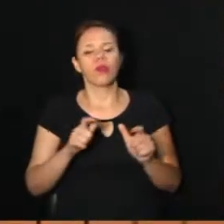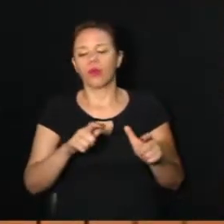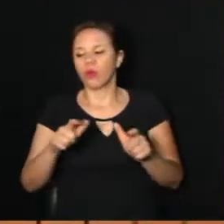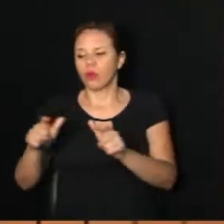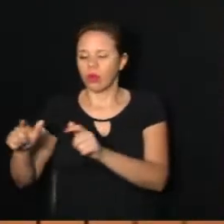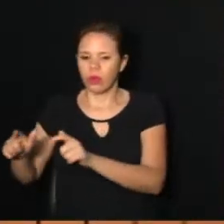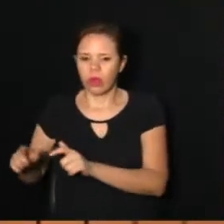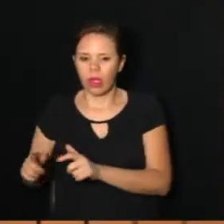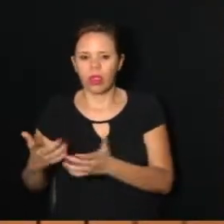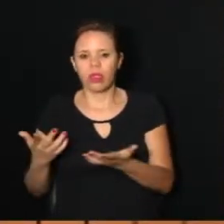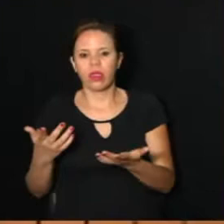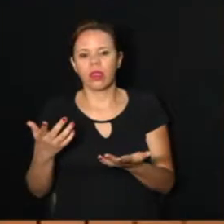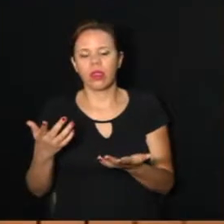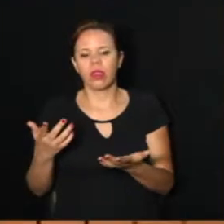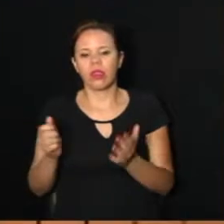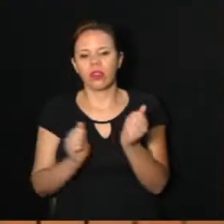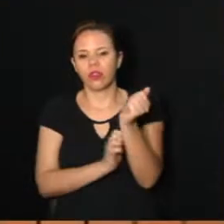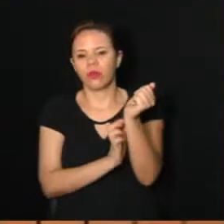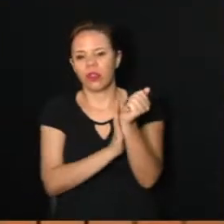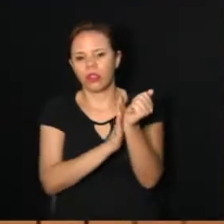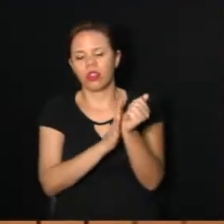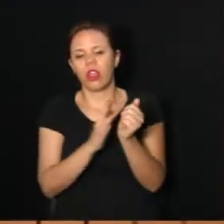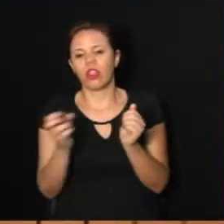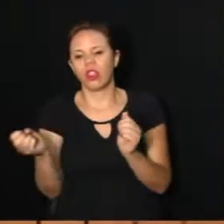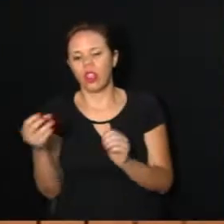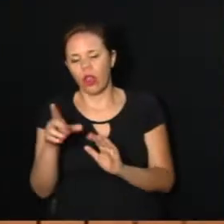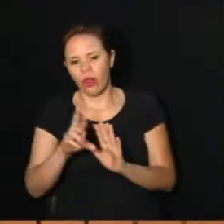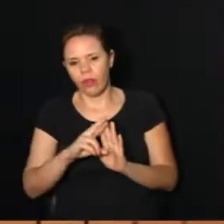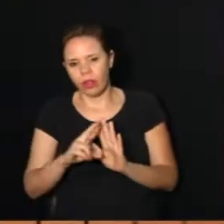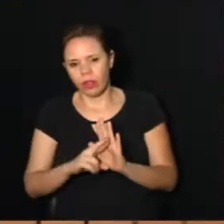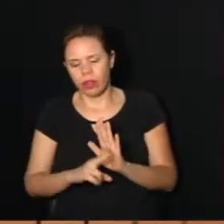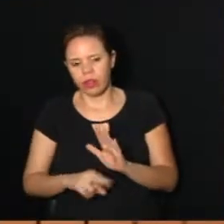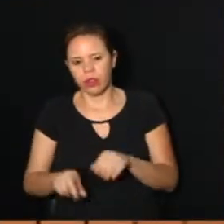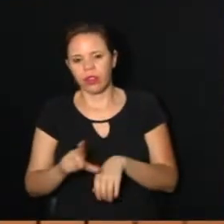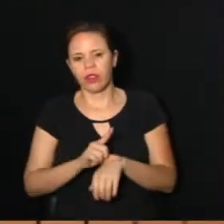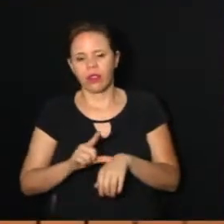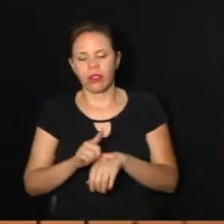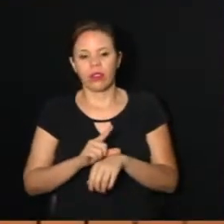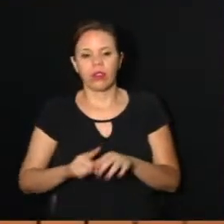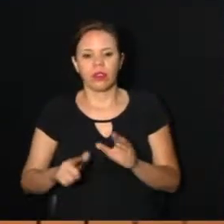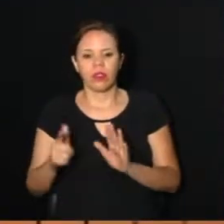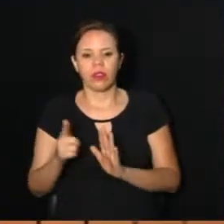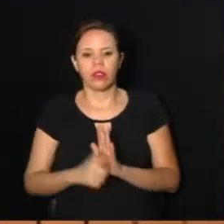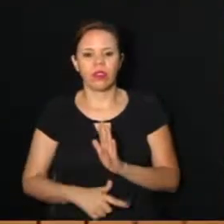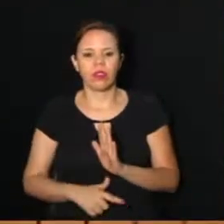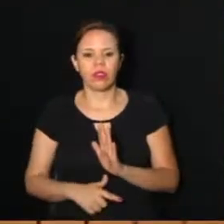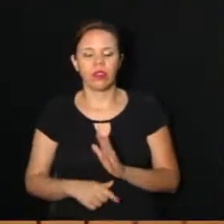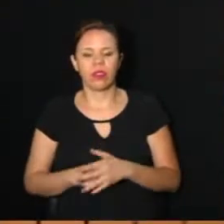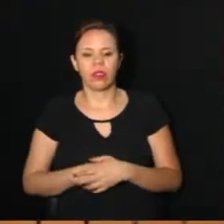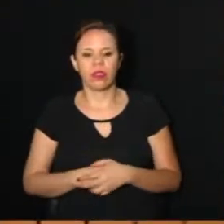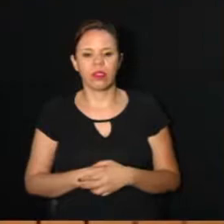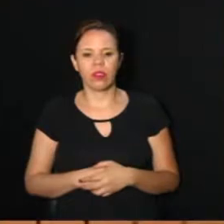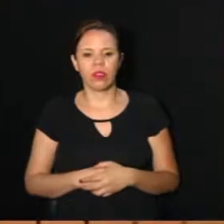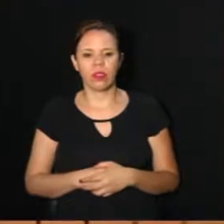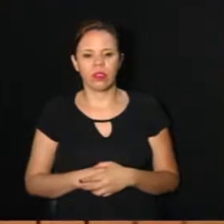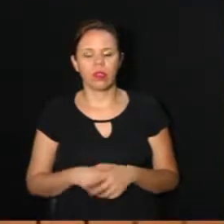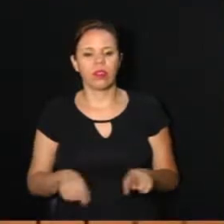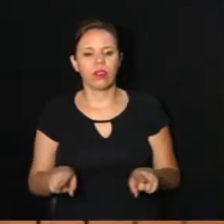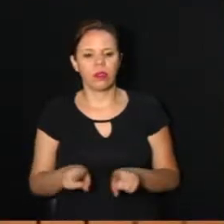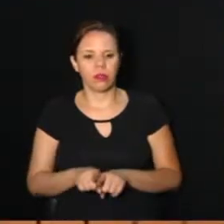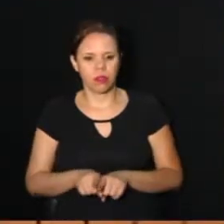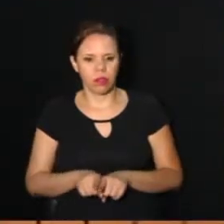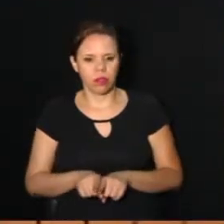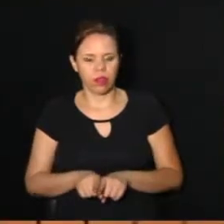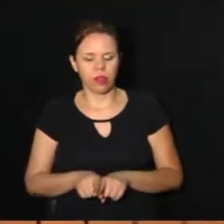né, trazendo os novos critérios, uma legislação limpa, uma legislação que foi também levada ao